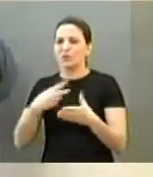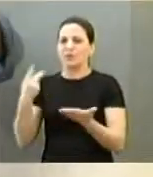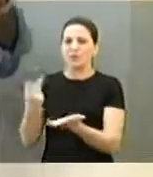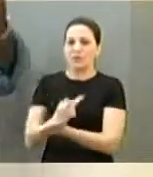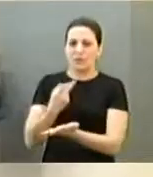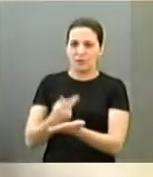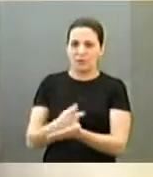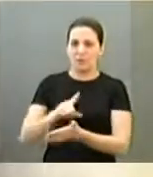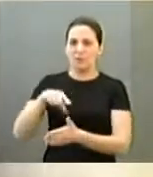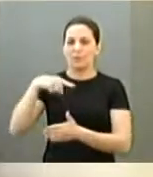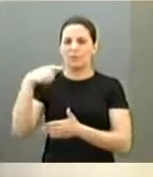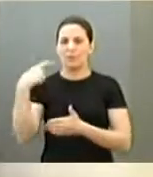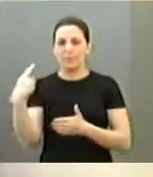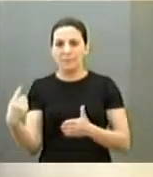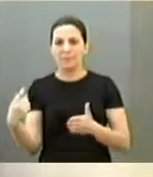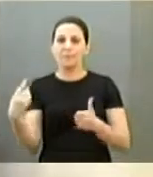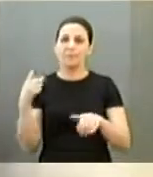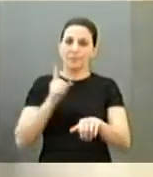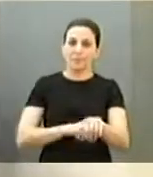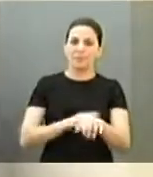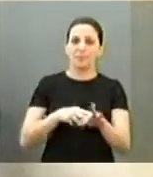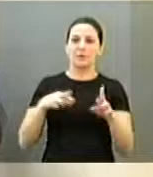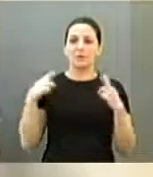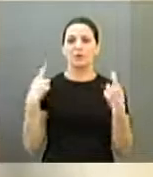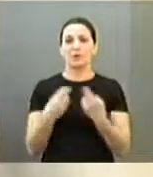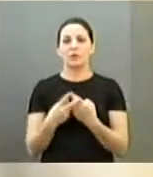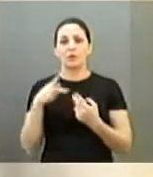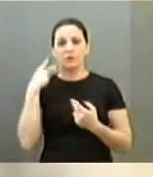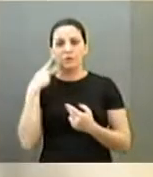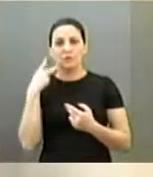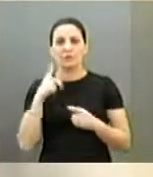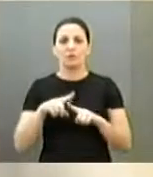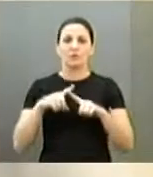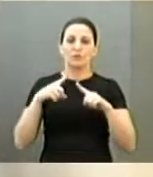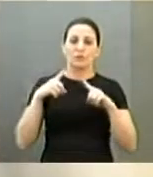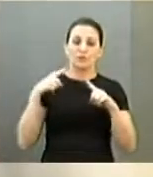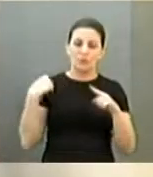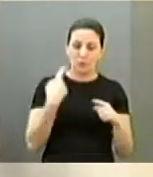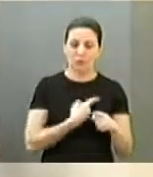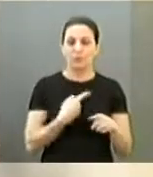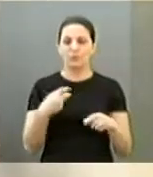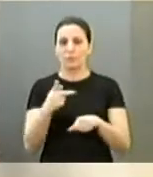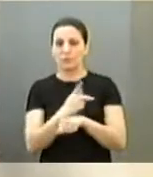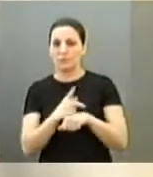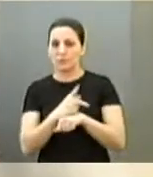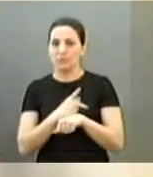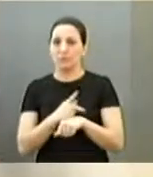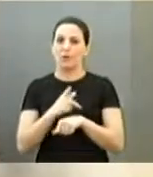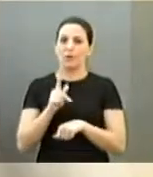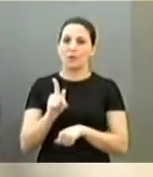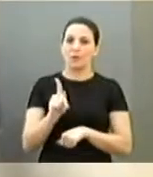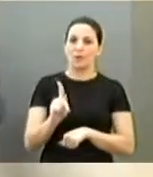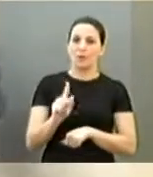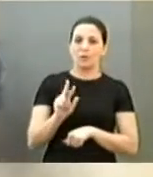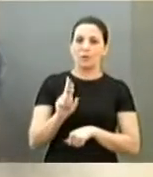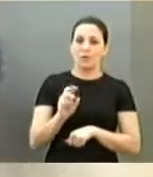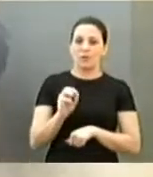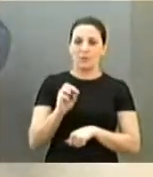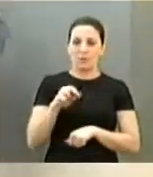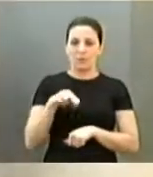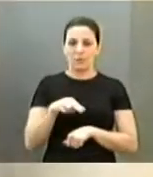com mais tempo, de me reunir com os vereadores e a gente ir à procura do PROCON, do Ministério Público